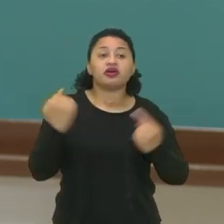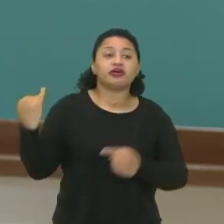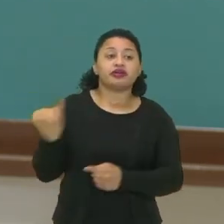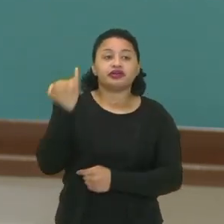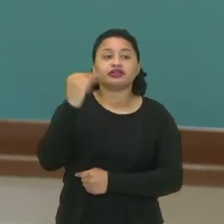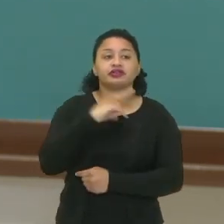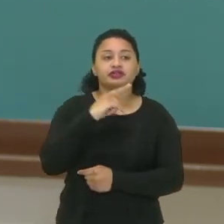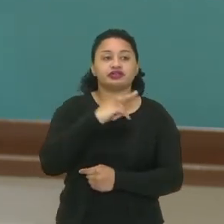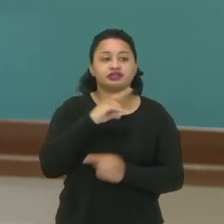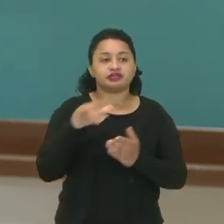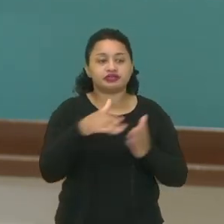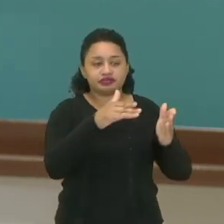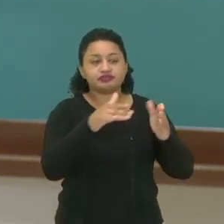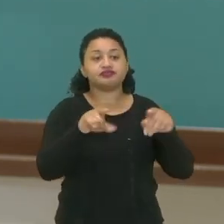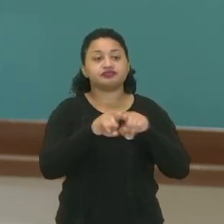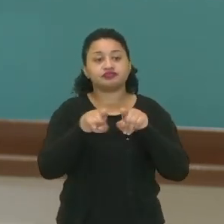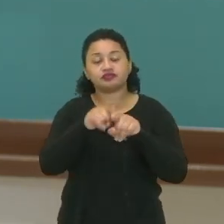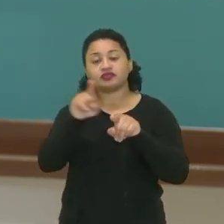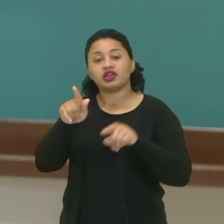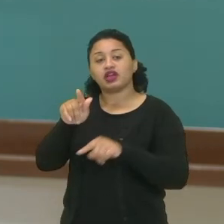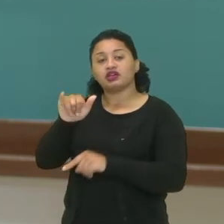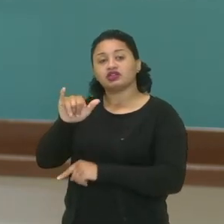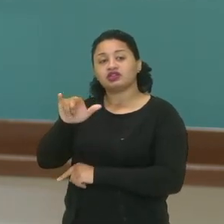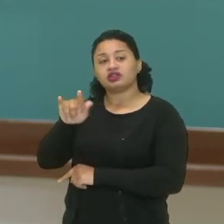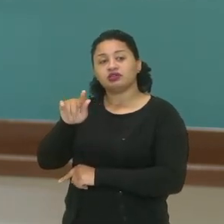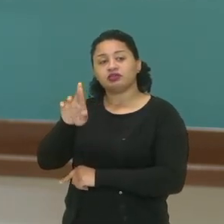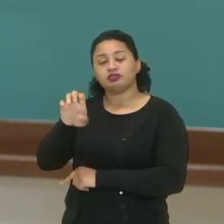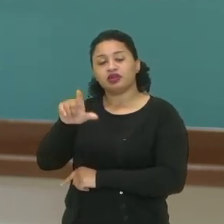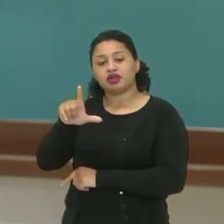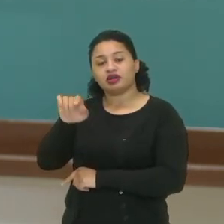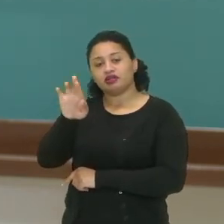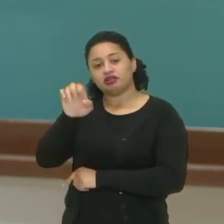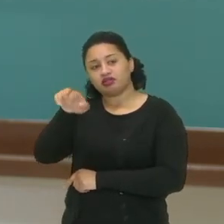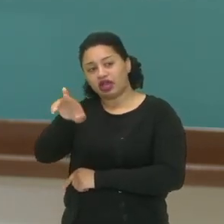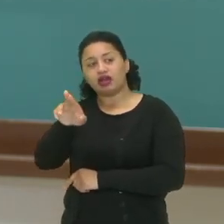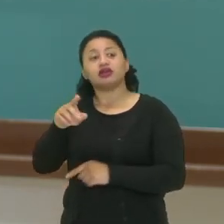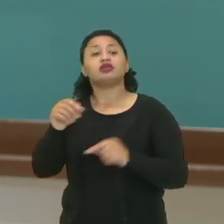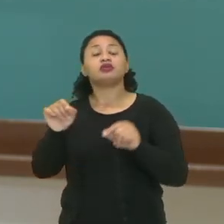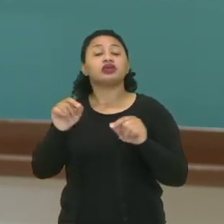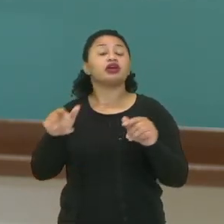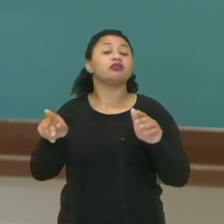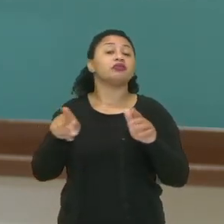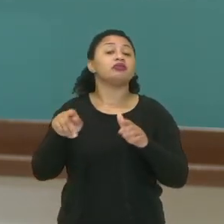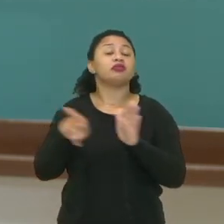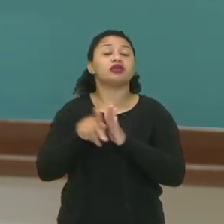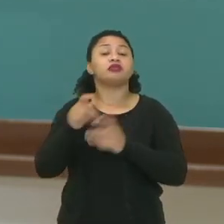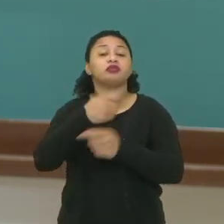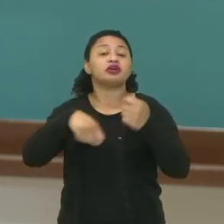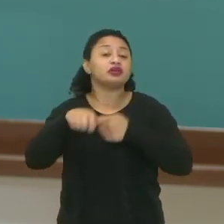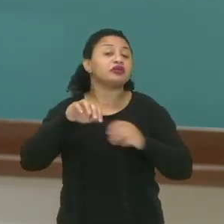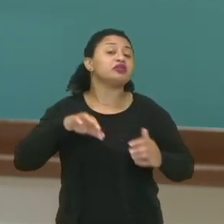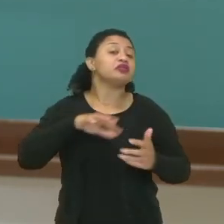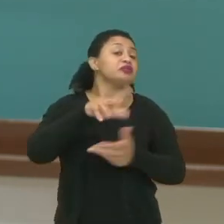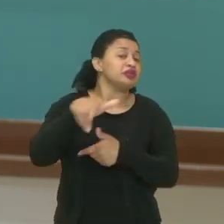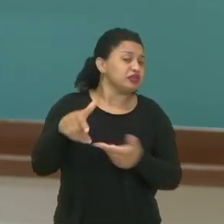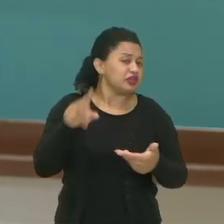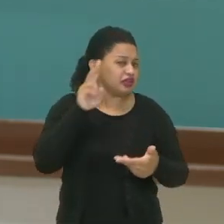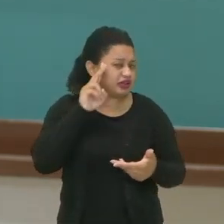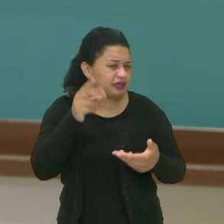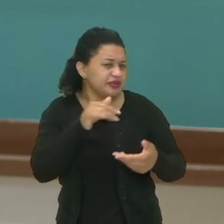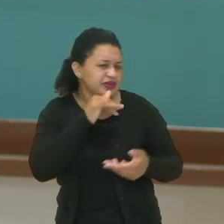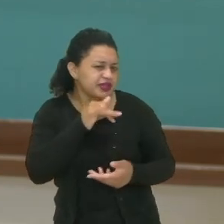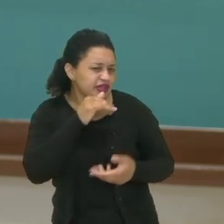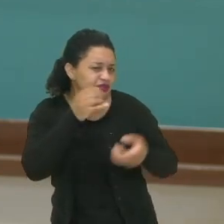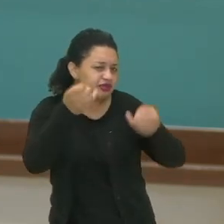do Canal de Suez e do Estreito de Gibraltar, vamos falar também do Estreito de Gibraltar, para a economia mundial. Lembra dos exemplos que o professor